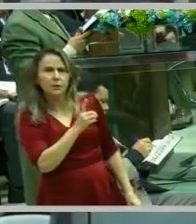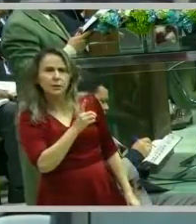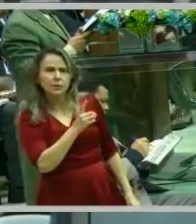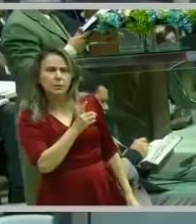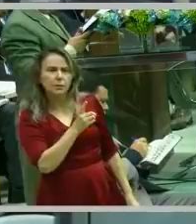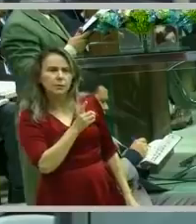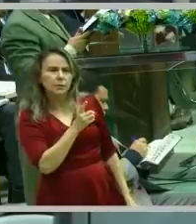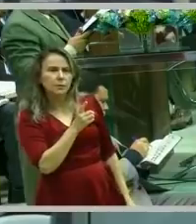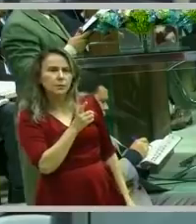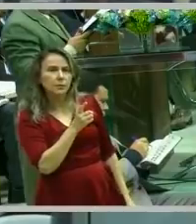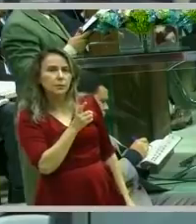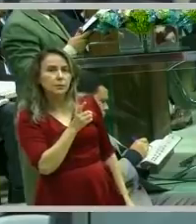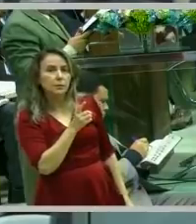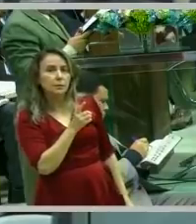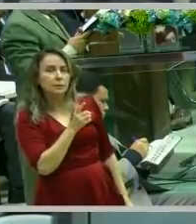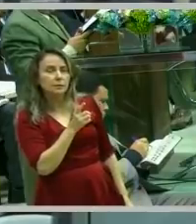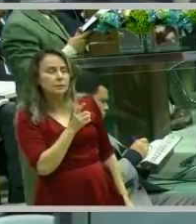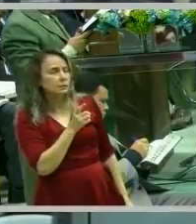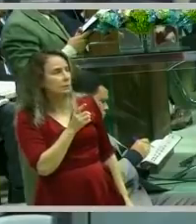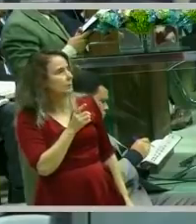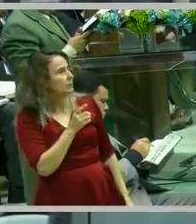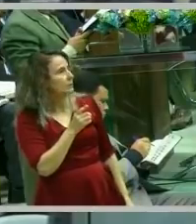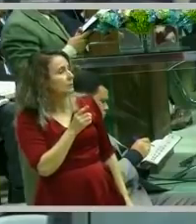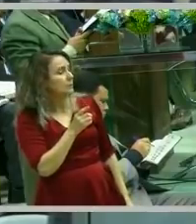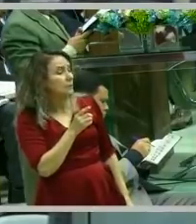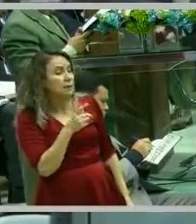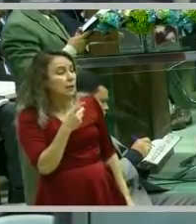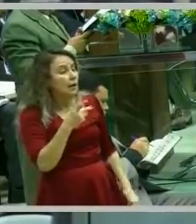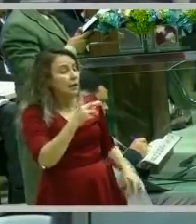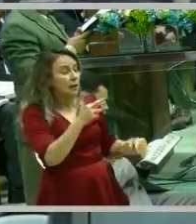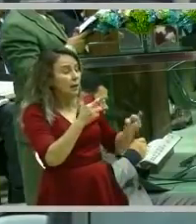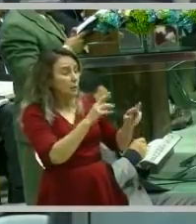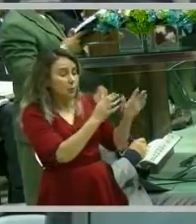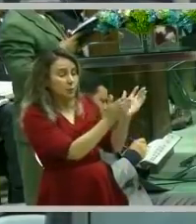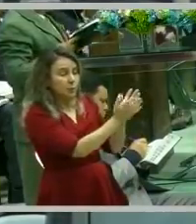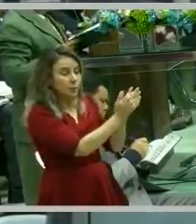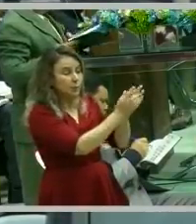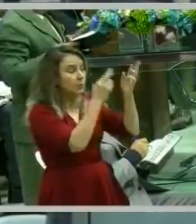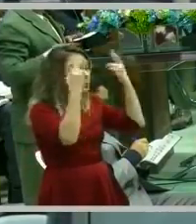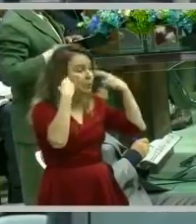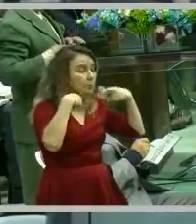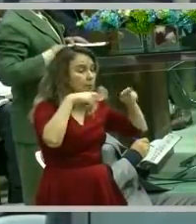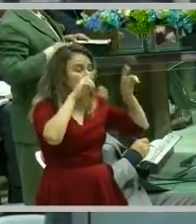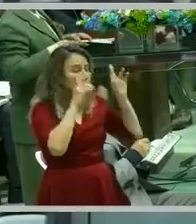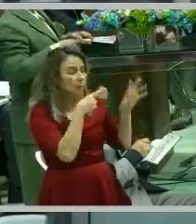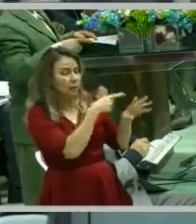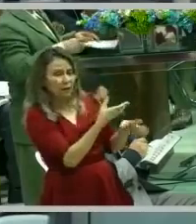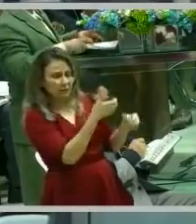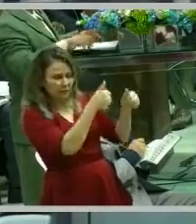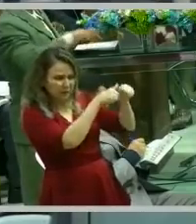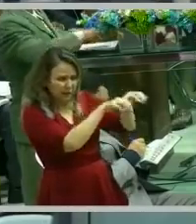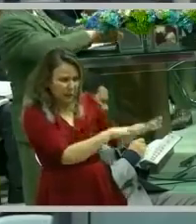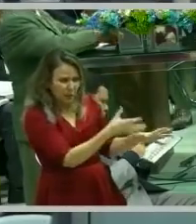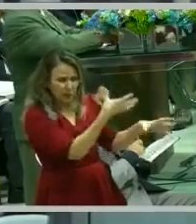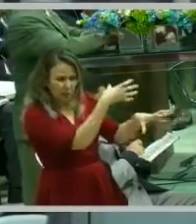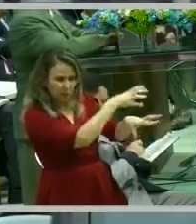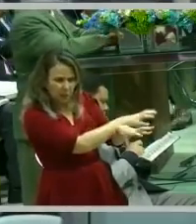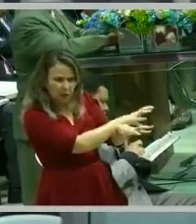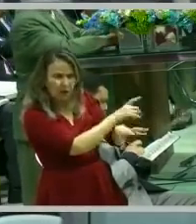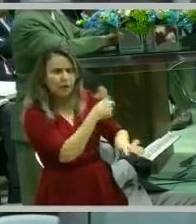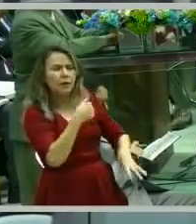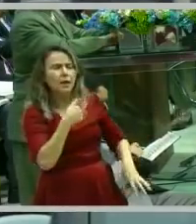quem deixaste aquelas poucas ovelhas no deserto? Bem conheço a tua